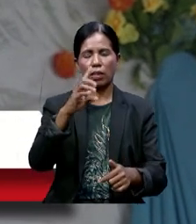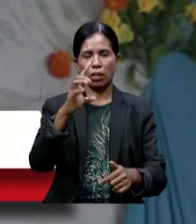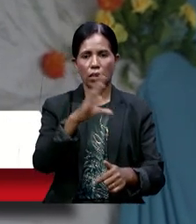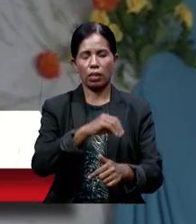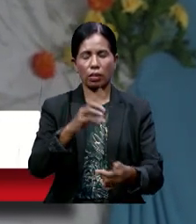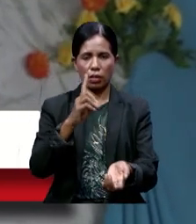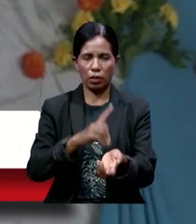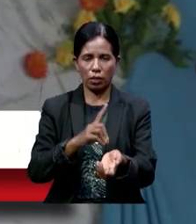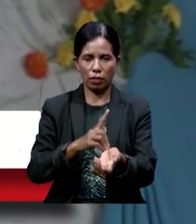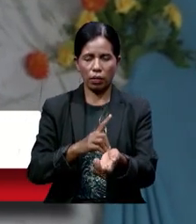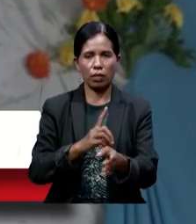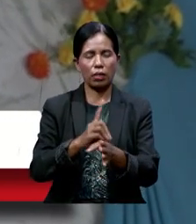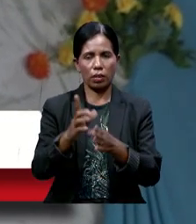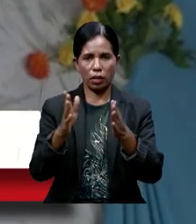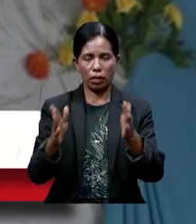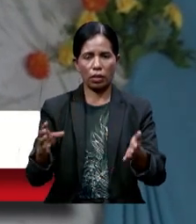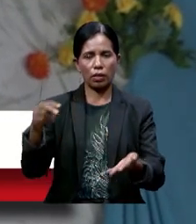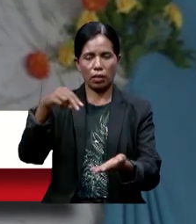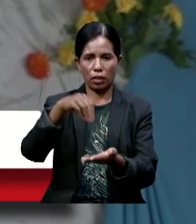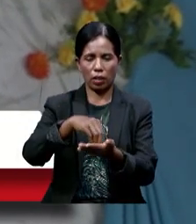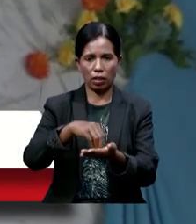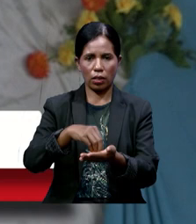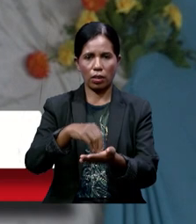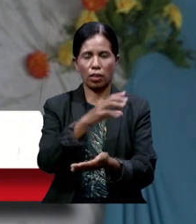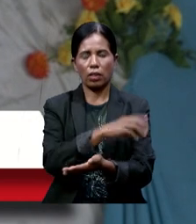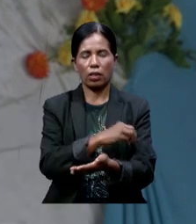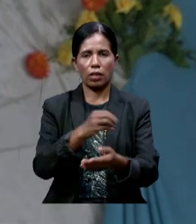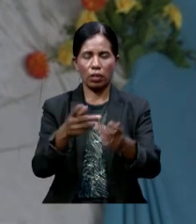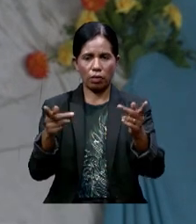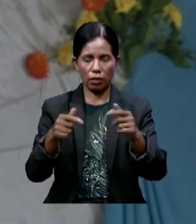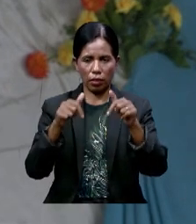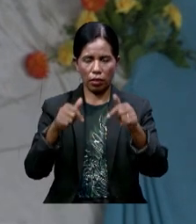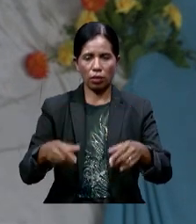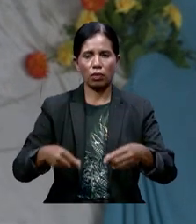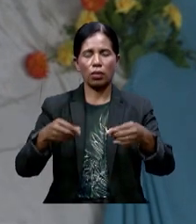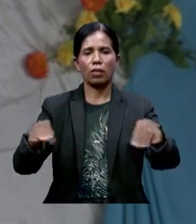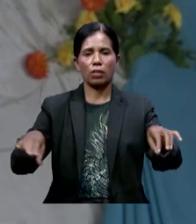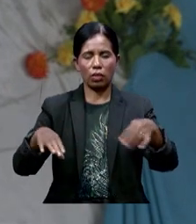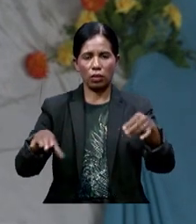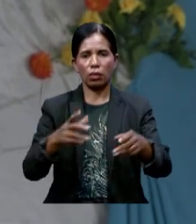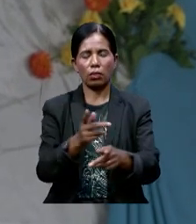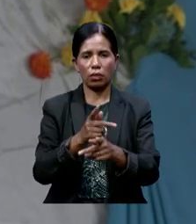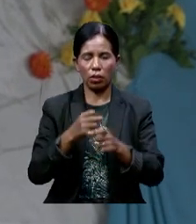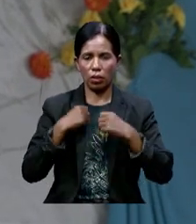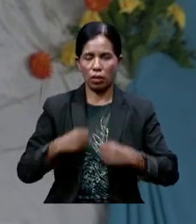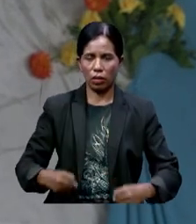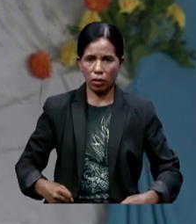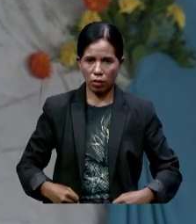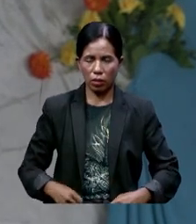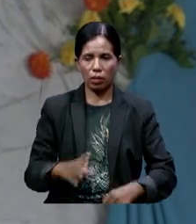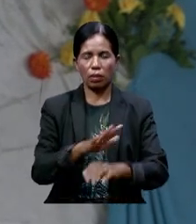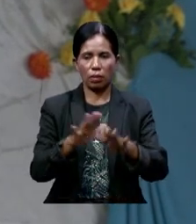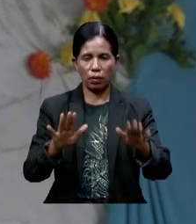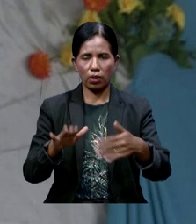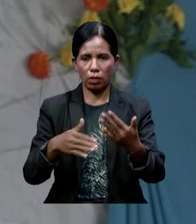enfermeira treinada, se estacionado e a sala ne pode fornecer serviço cuidado saúde primária,